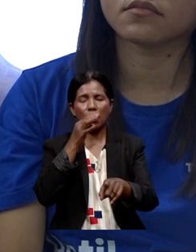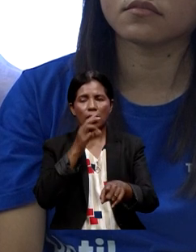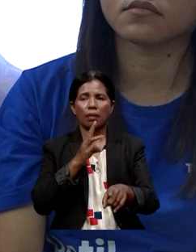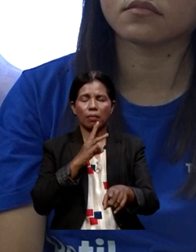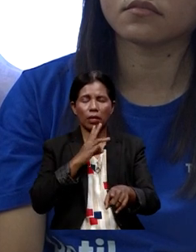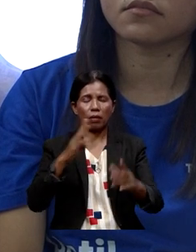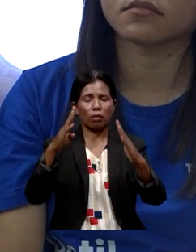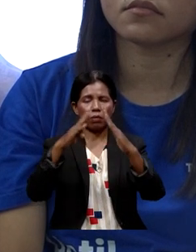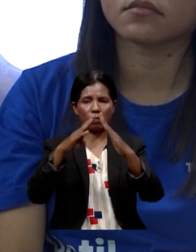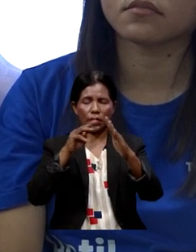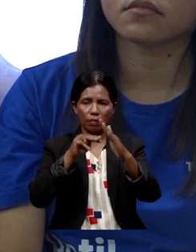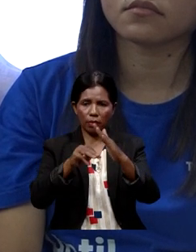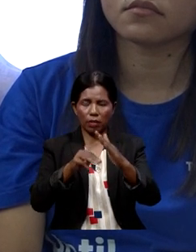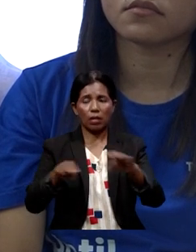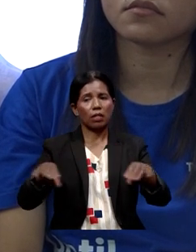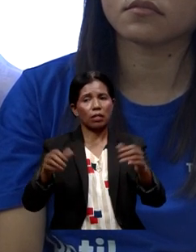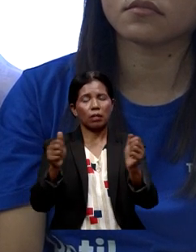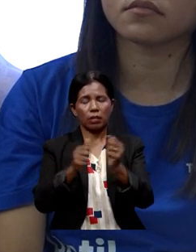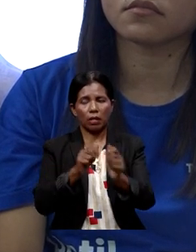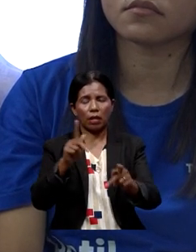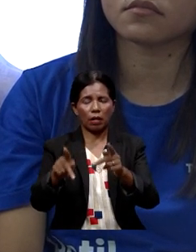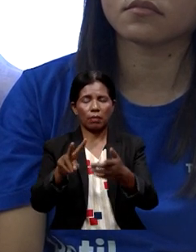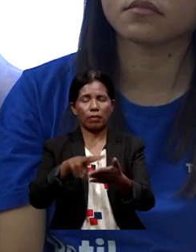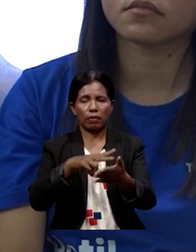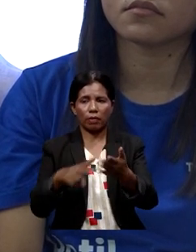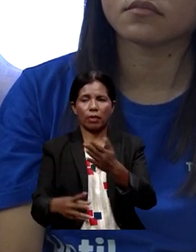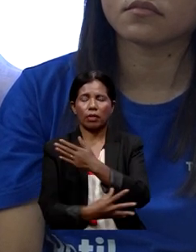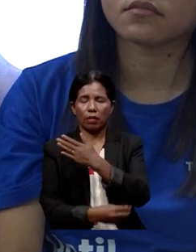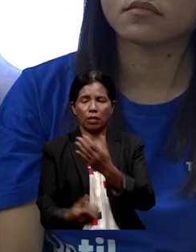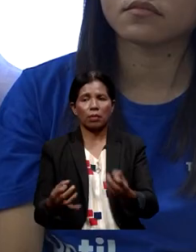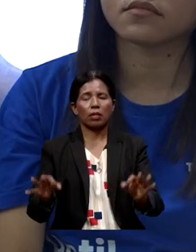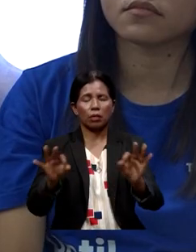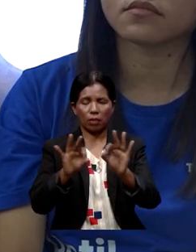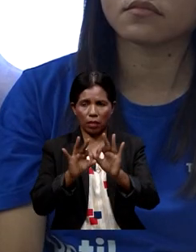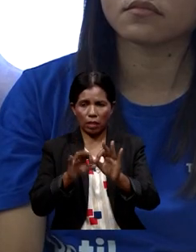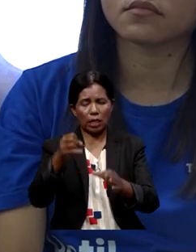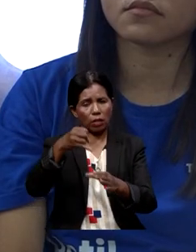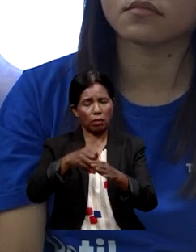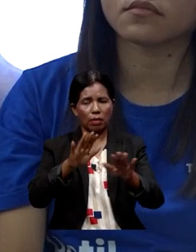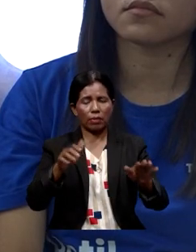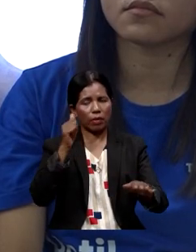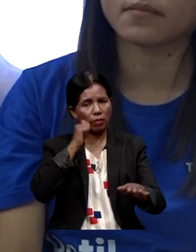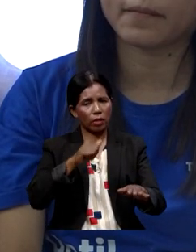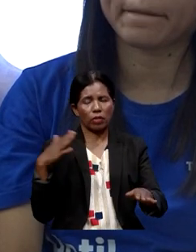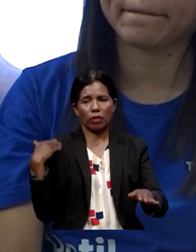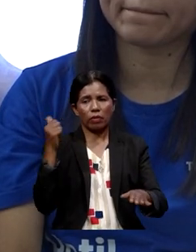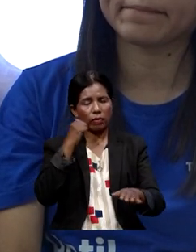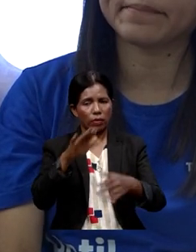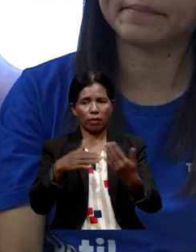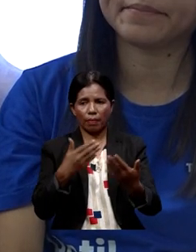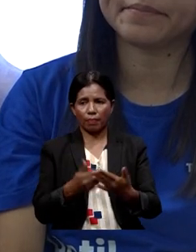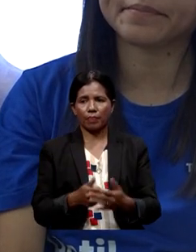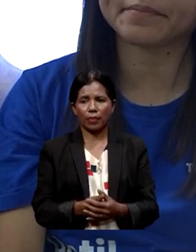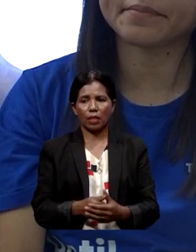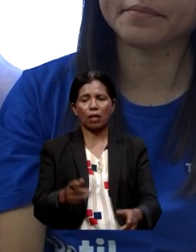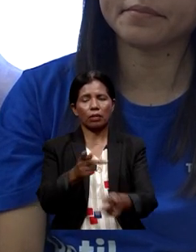uma mão. No capa que serviço para sobrevivente de violência sira, sai prioridade, inclui o trabalho feito, no jovem feito sira.